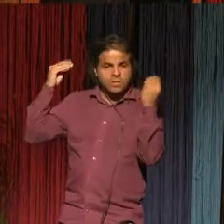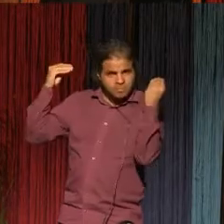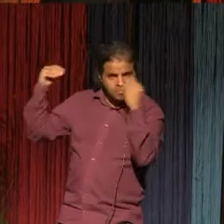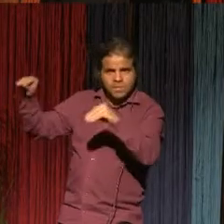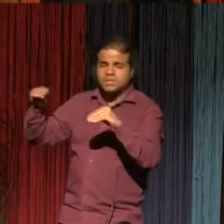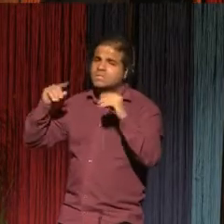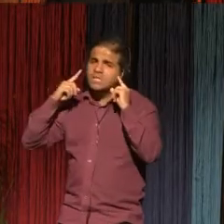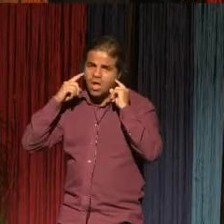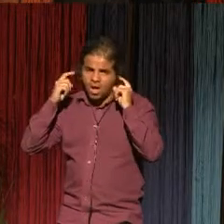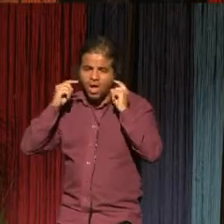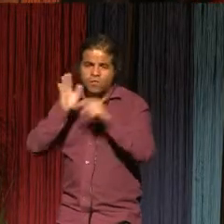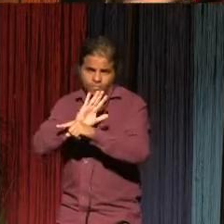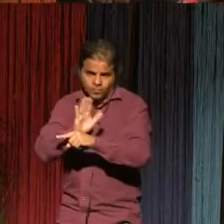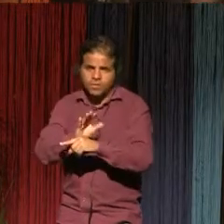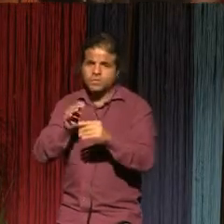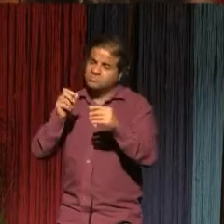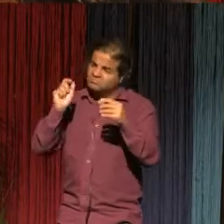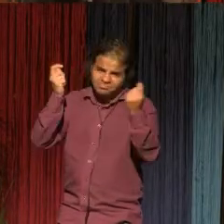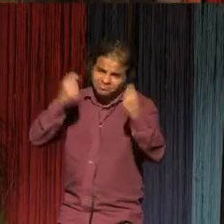tá?